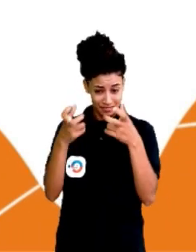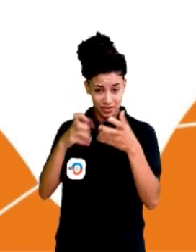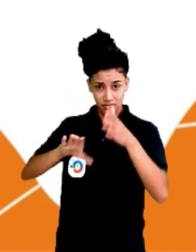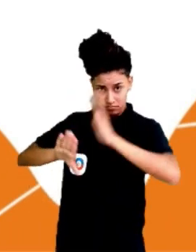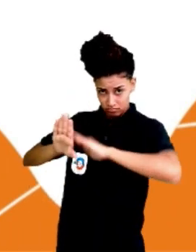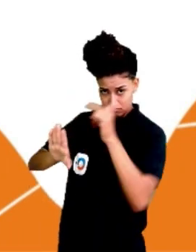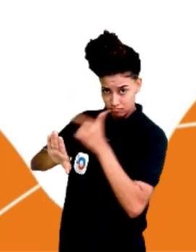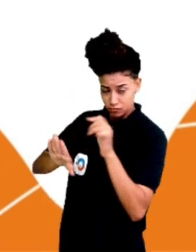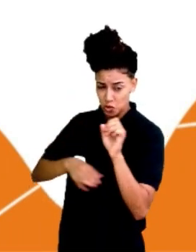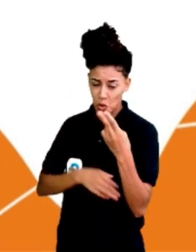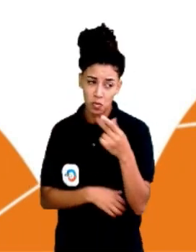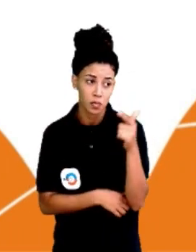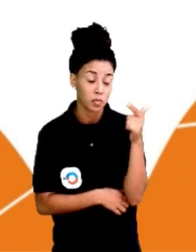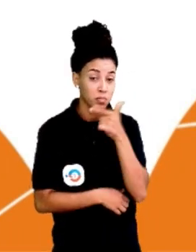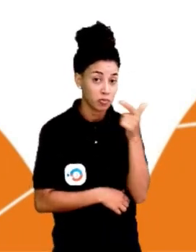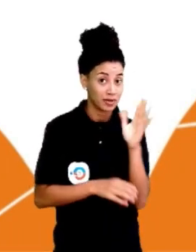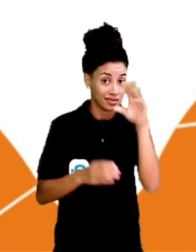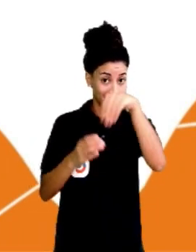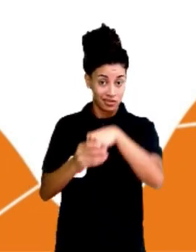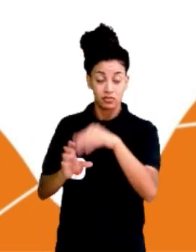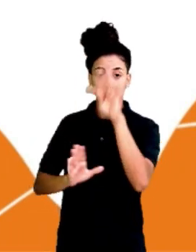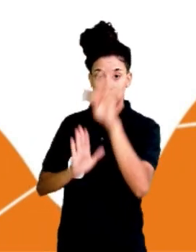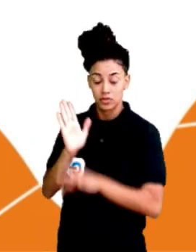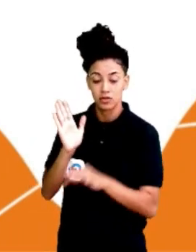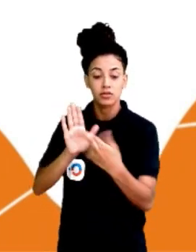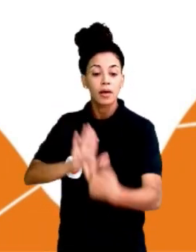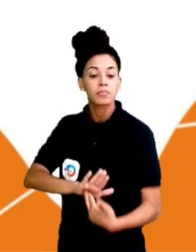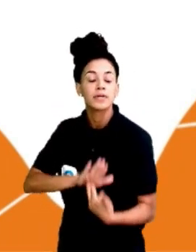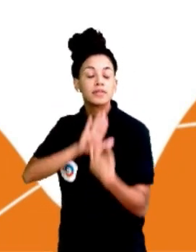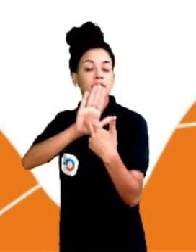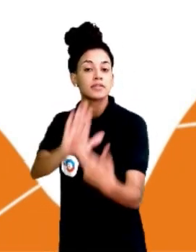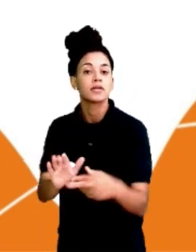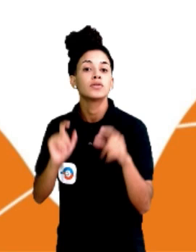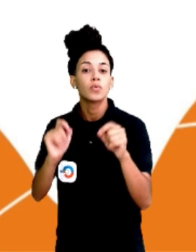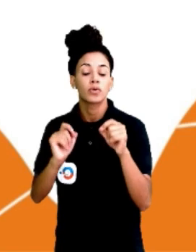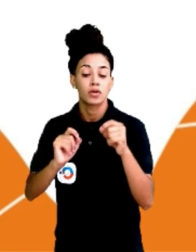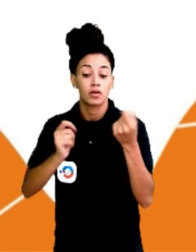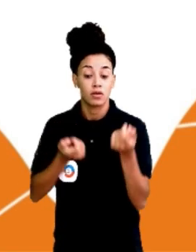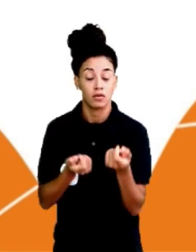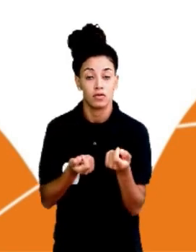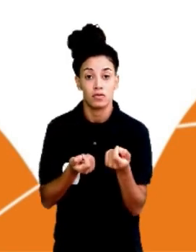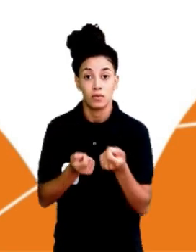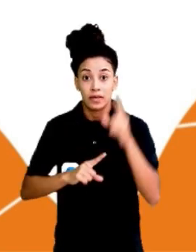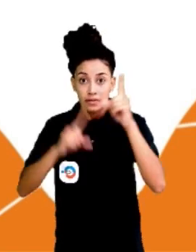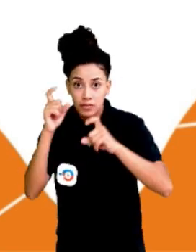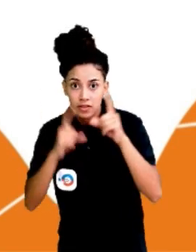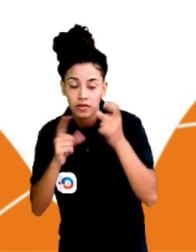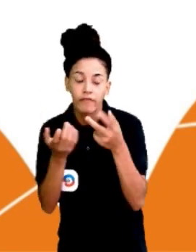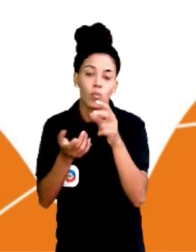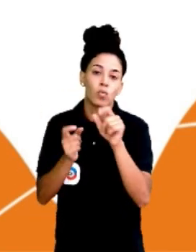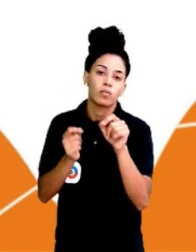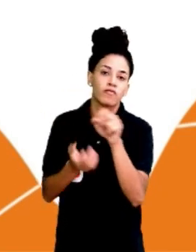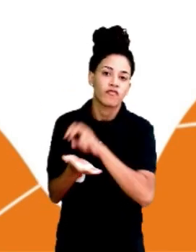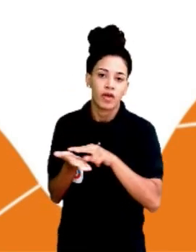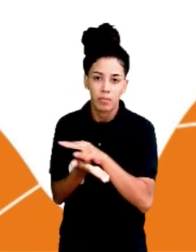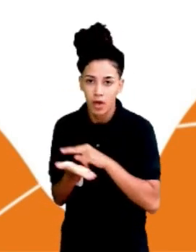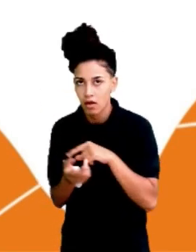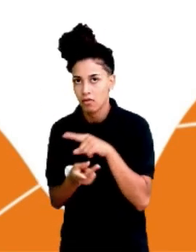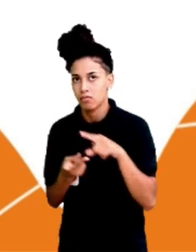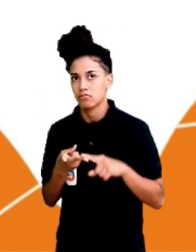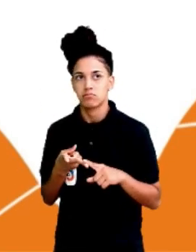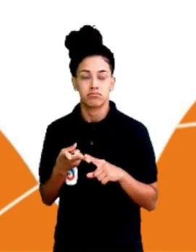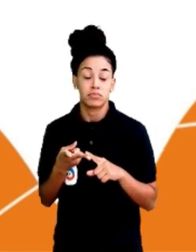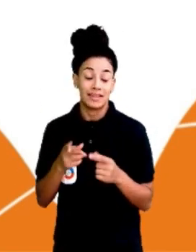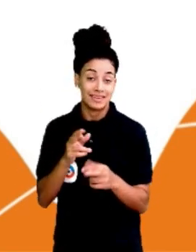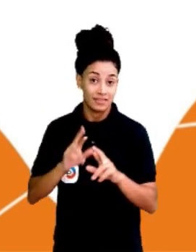humorístico do texto que pode estar representado tanto por uma expressão verbal inusitada diferenciada